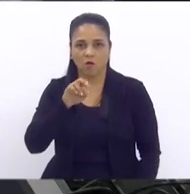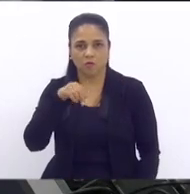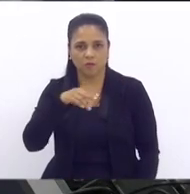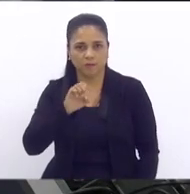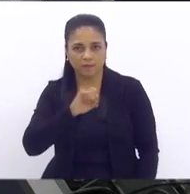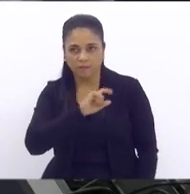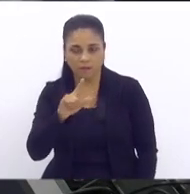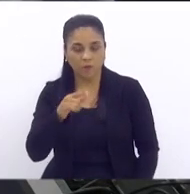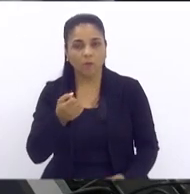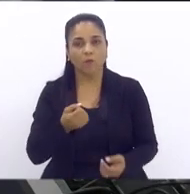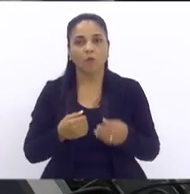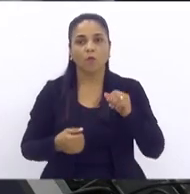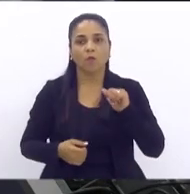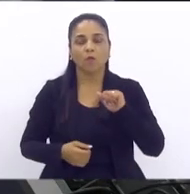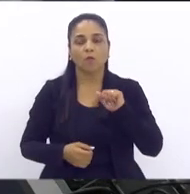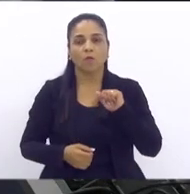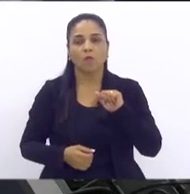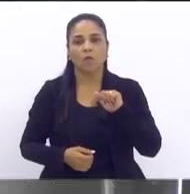Almirante. Sérgio.